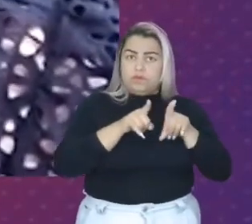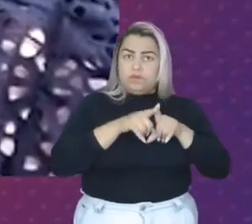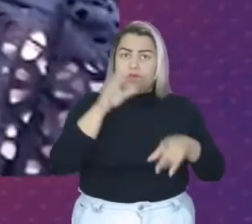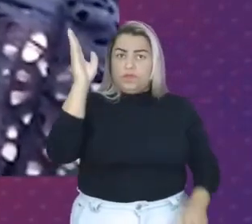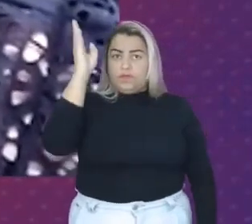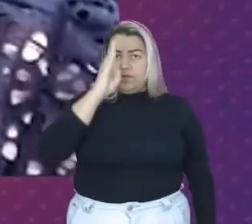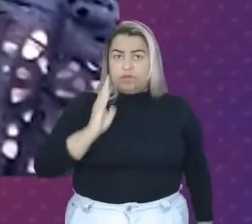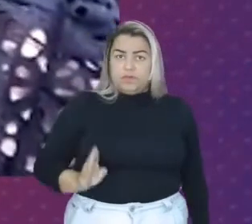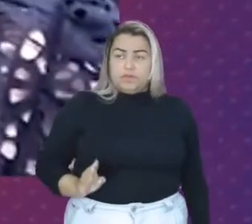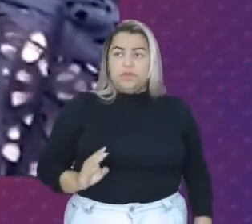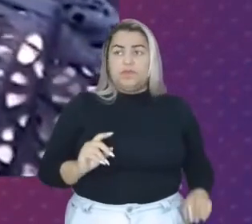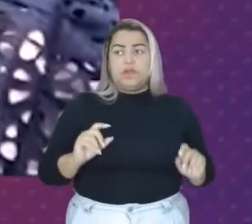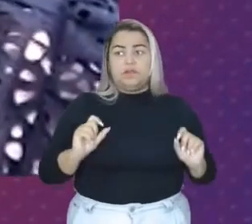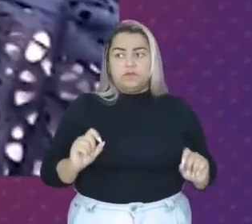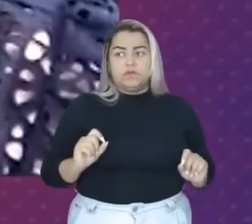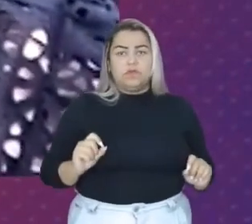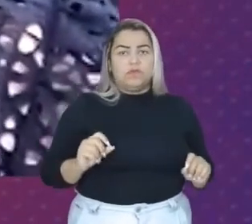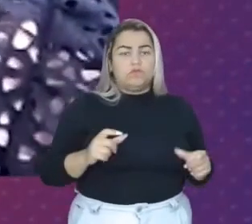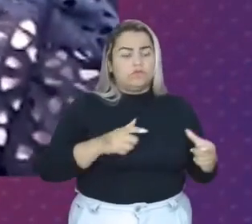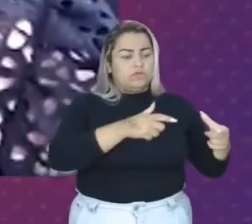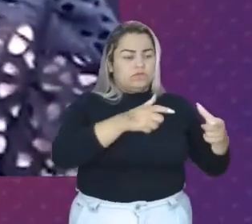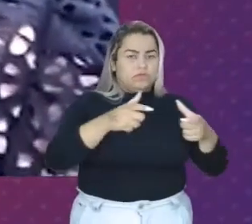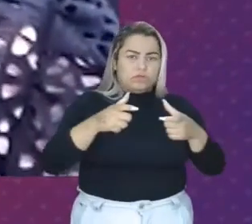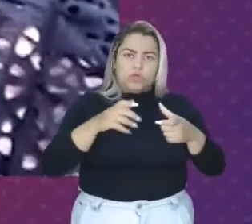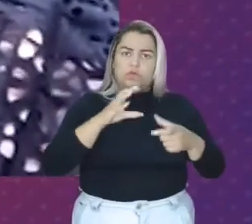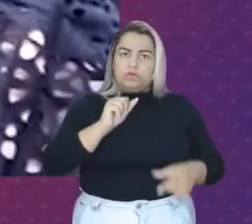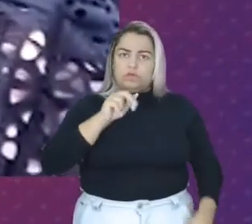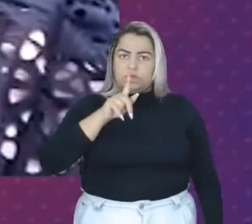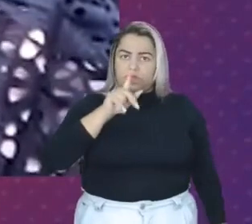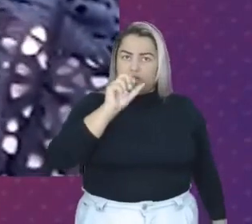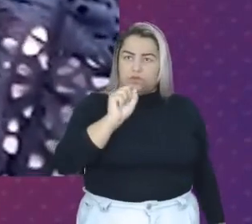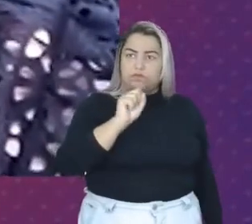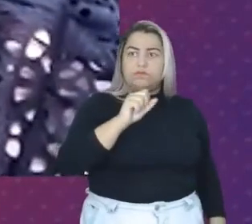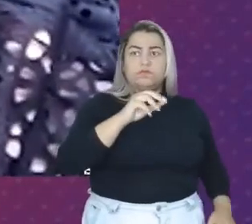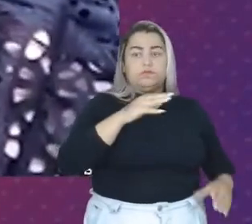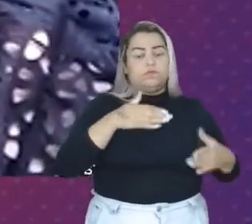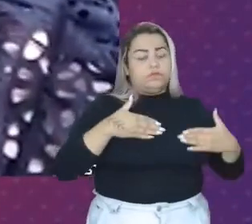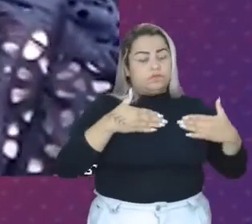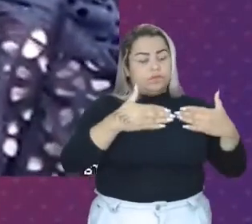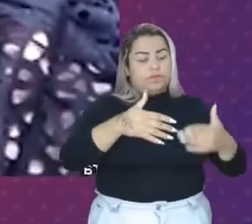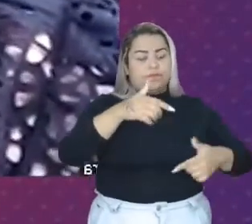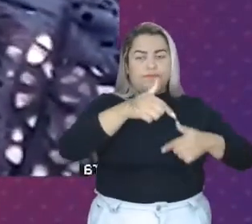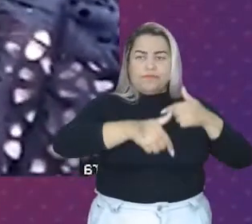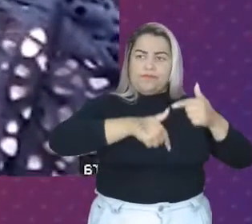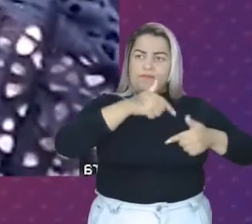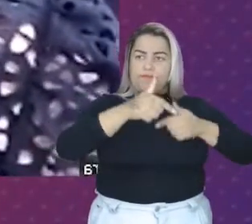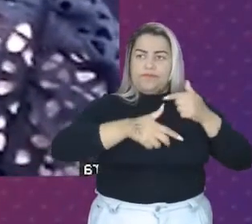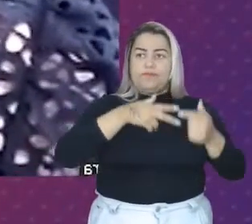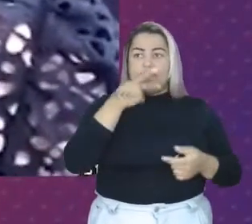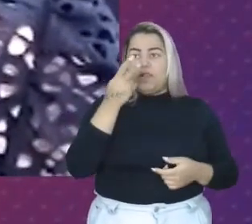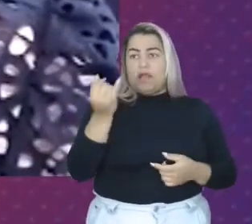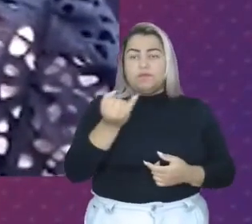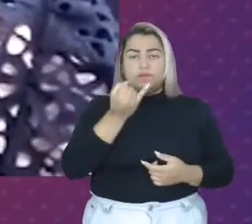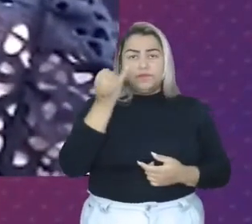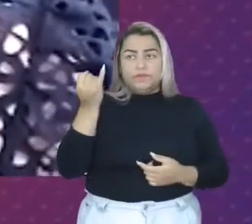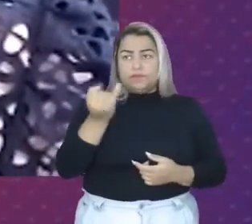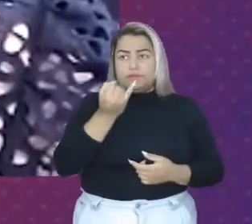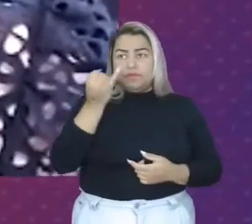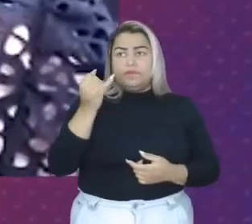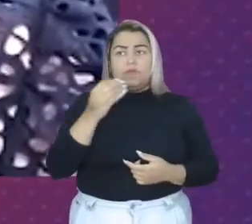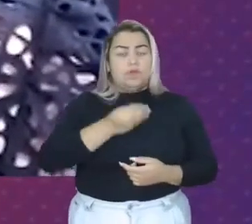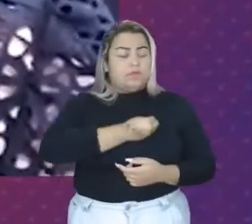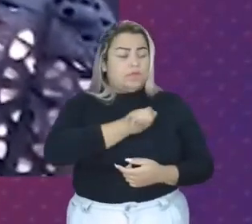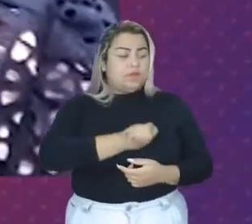Brasil, aqui, ocupando esse cargo dentro do Ministério do Trabalho. Dizer que é muito importante a participação